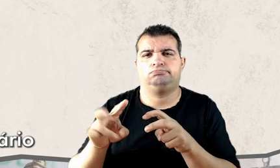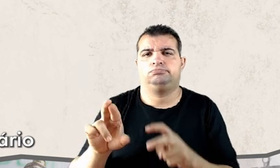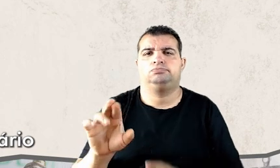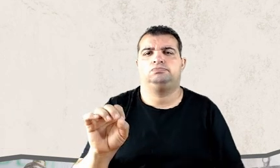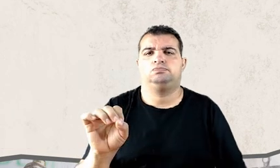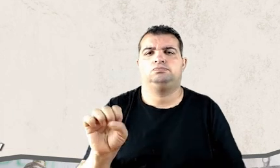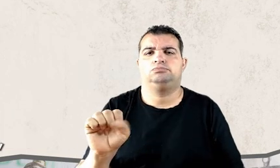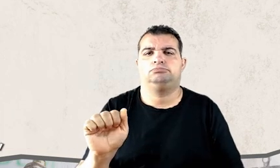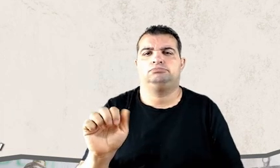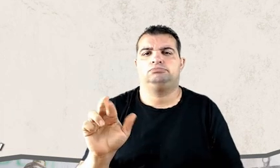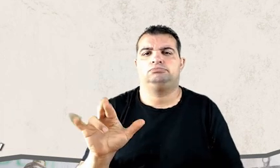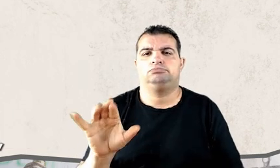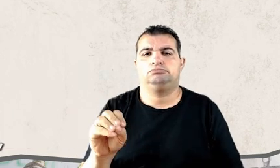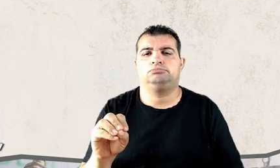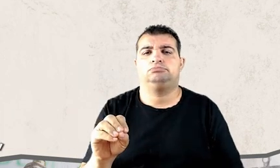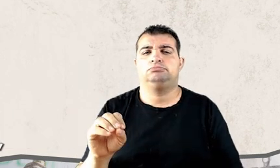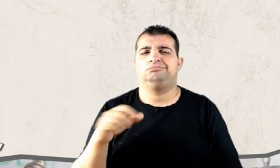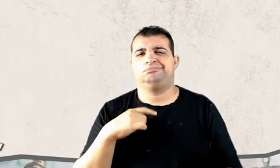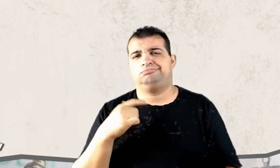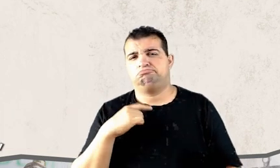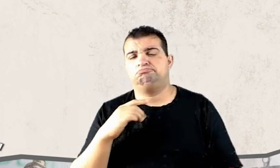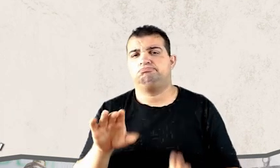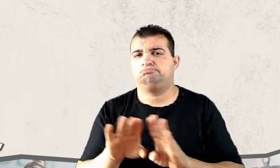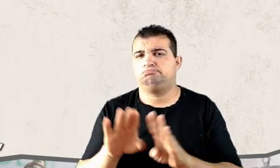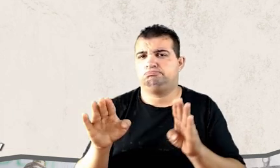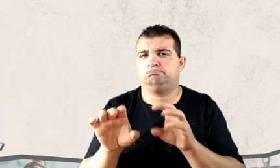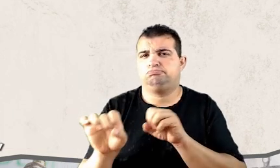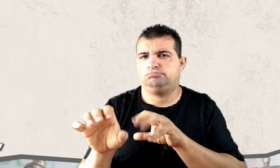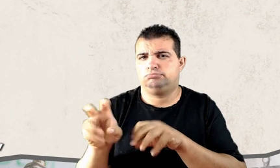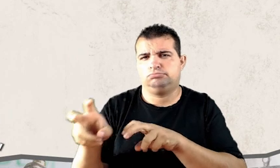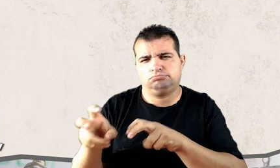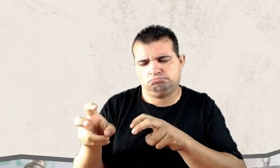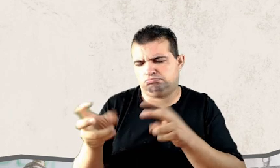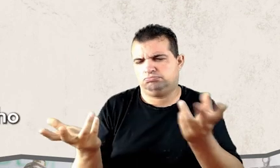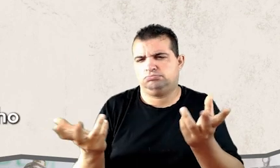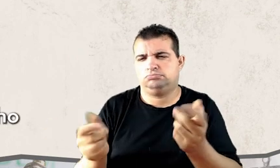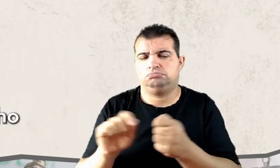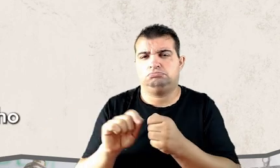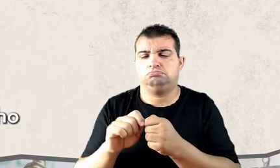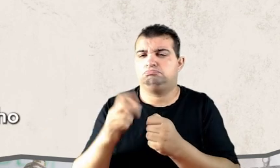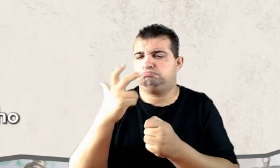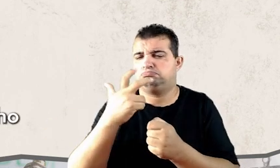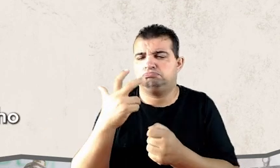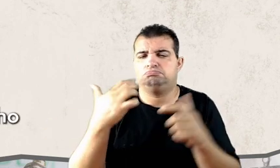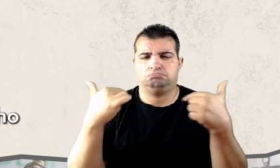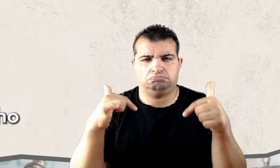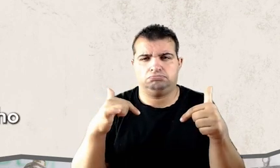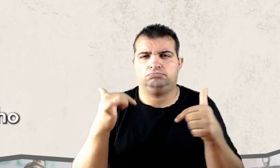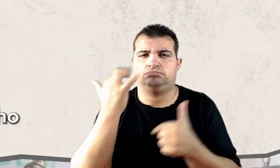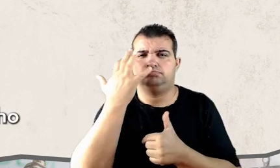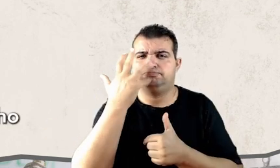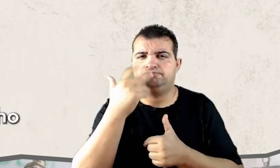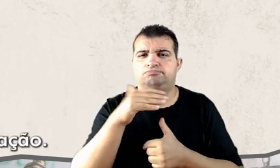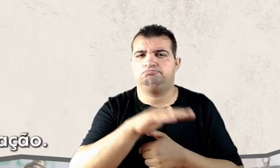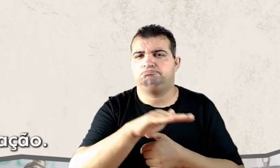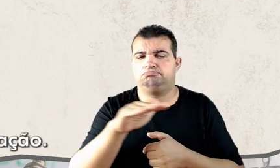do Rosário e que vai, de certa maneira, inaugurar a educação rural, vai fazer um belíssimo trabalho com